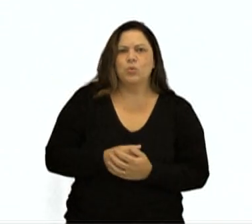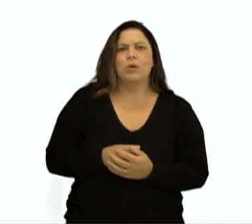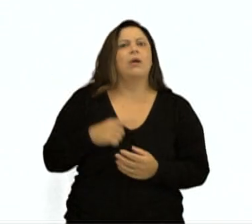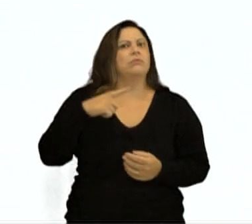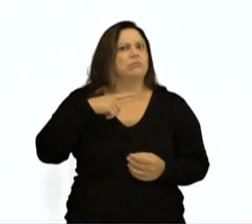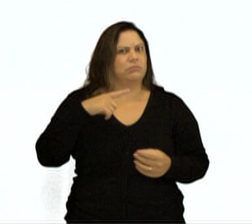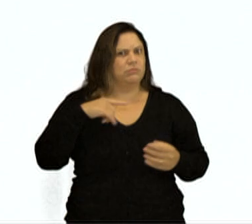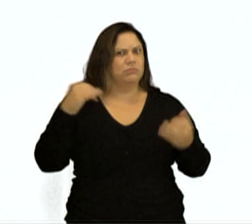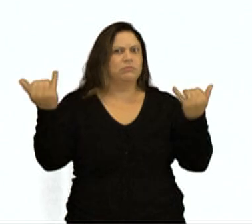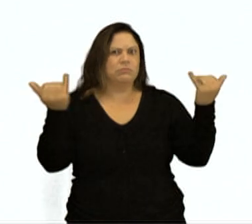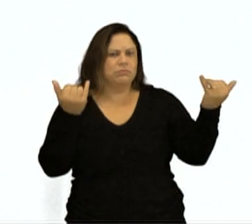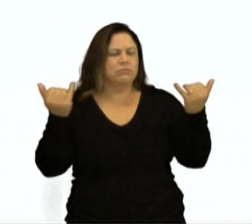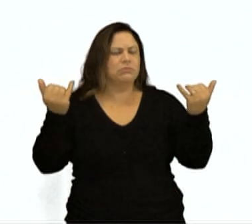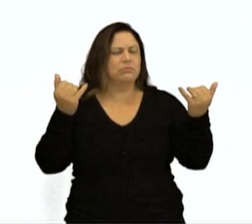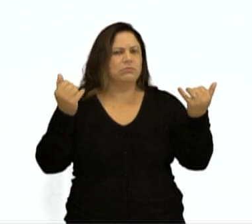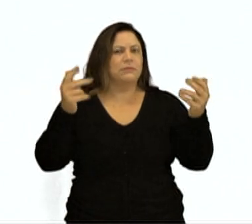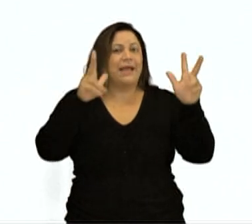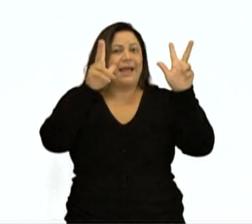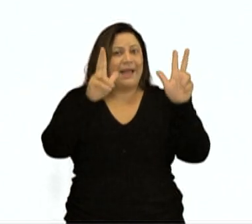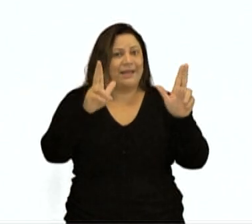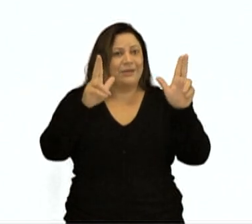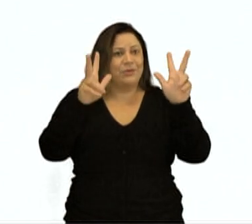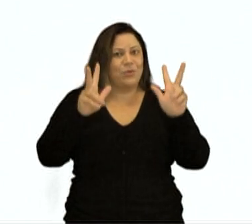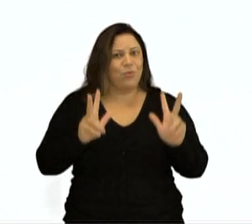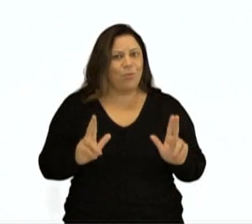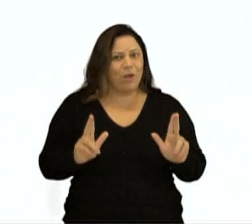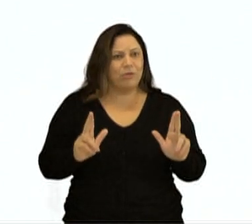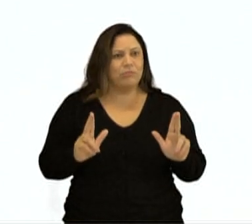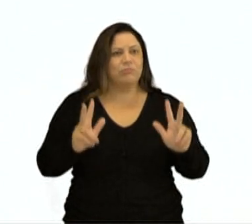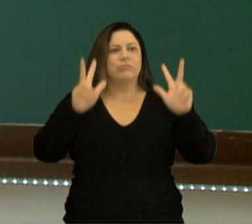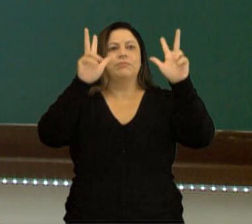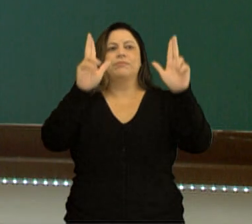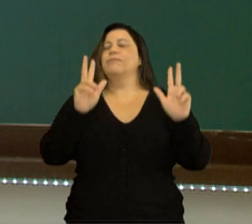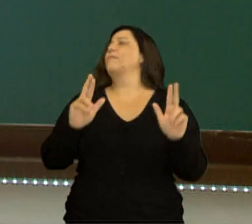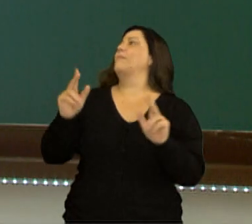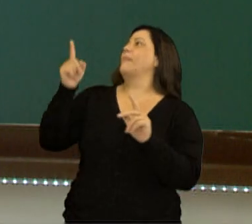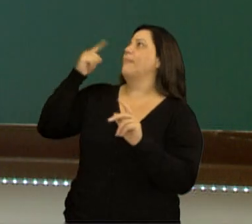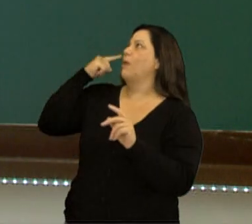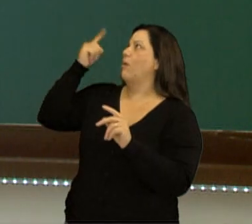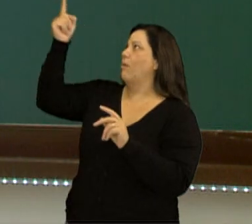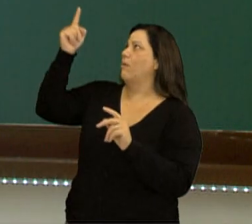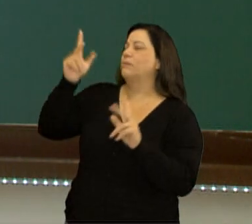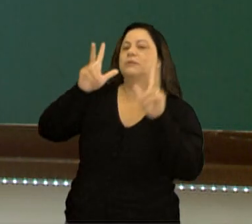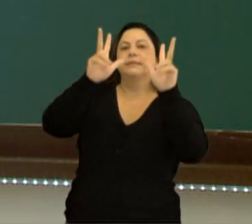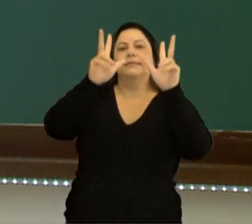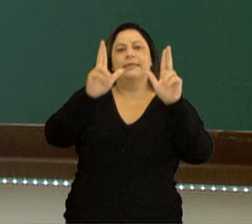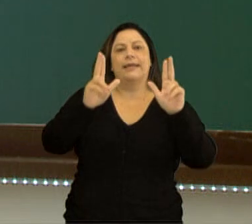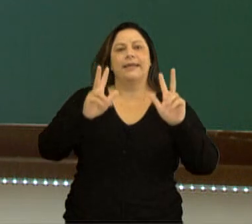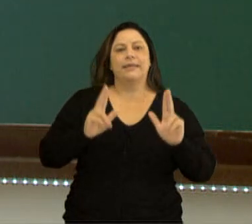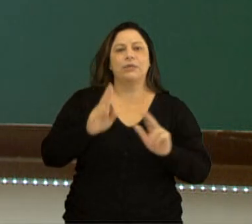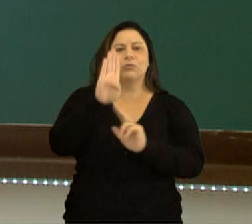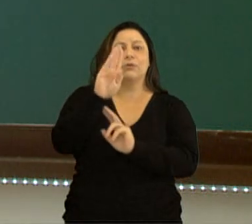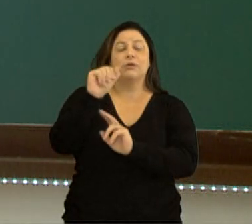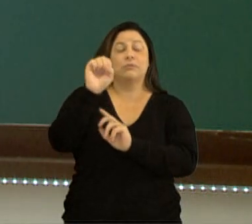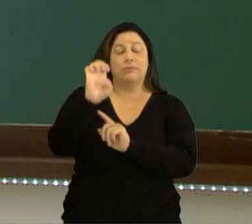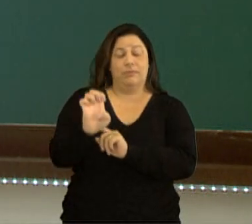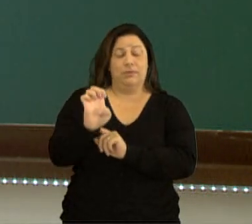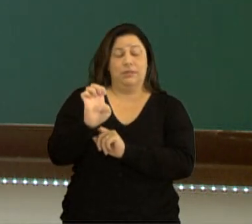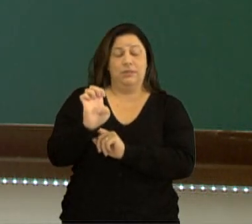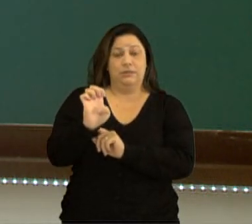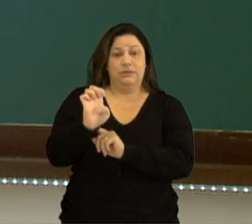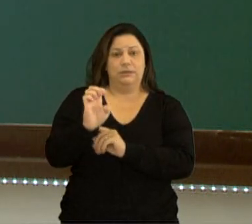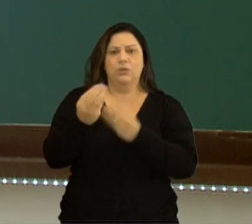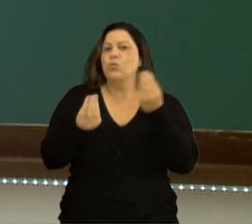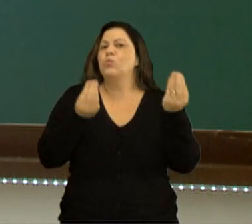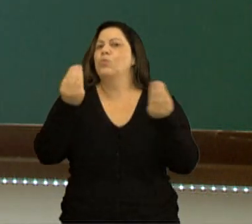área lateral é igual a, conferindo aqui, a área lateral é igual à área da base. Então, eu tenho esse dado. Como